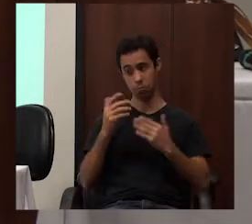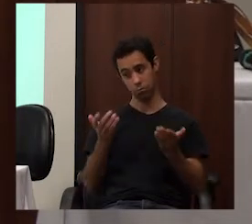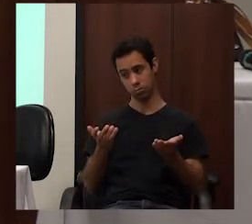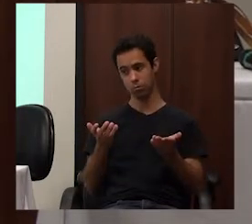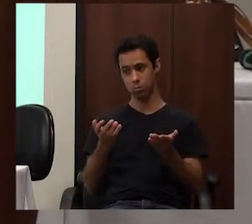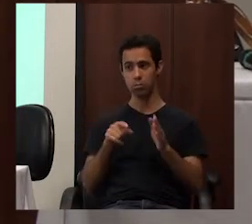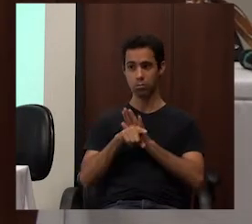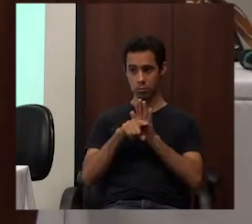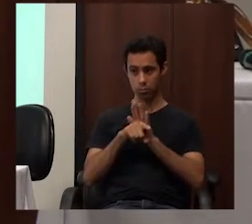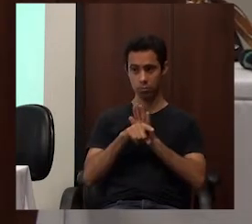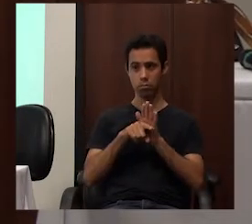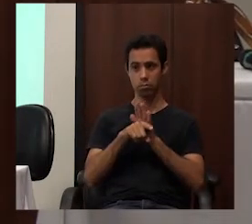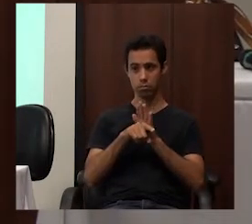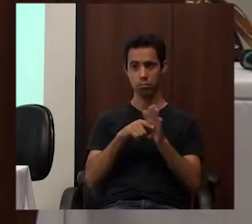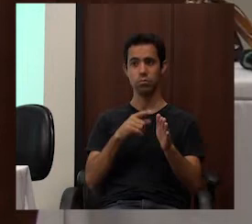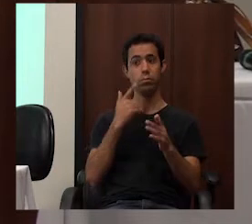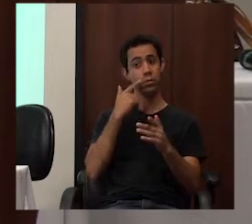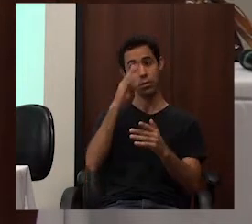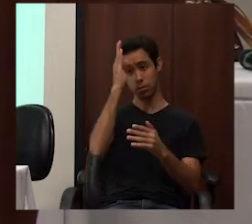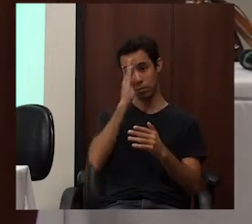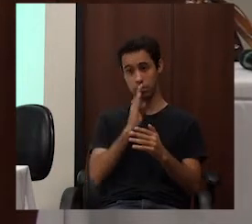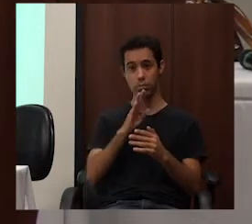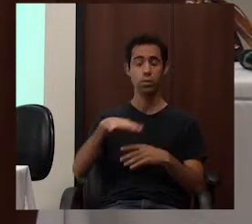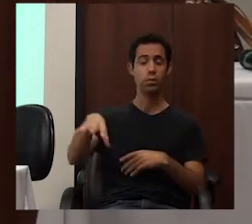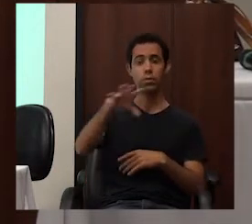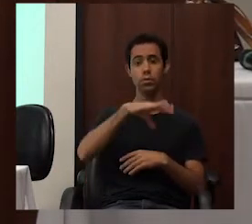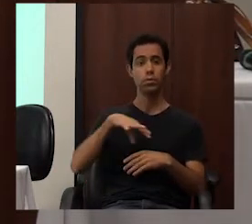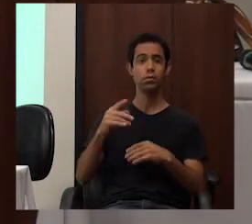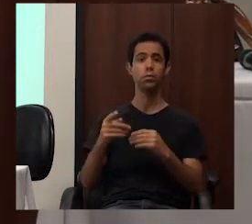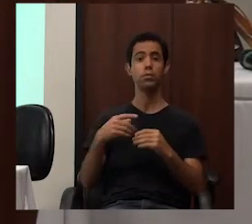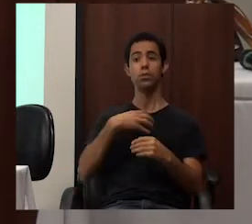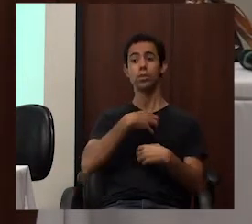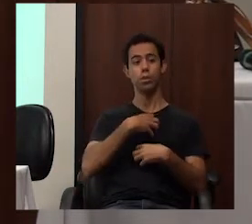numa análise juntamente com a lei, é que o Brasil, ao ratificar a Convenção Internacional sobre os Direitos da